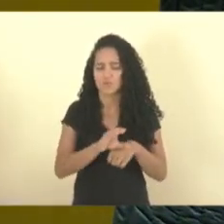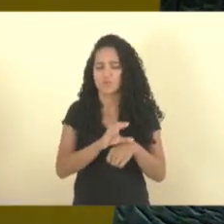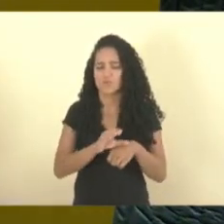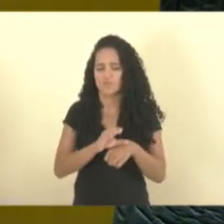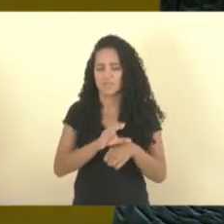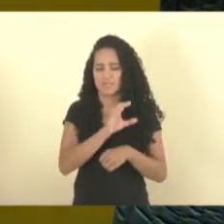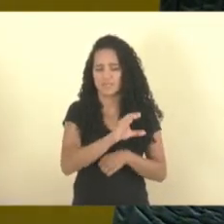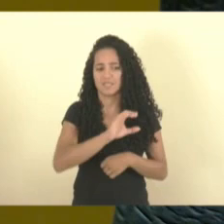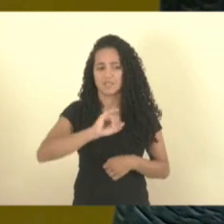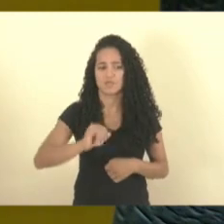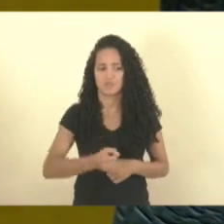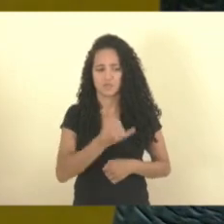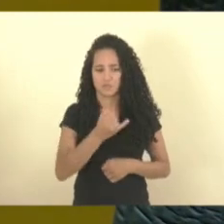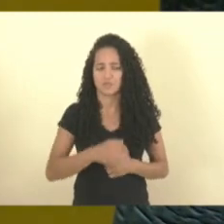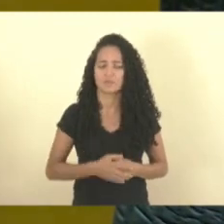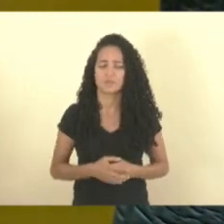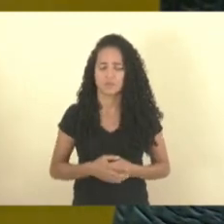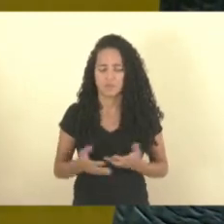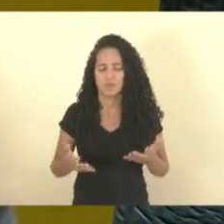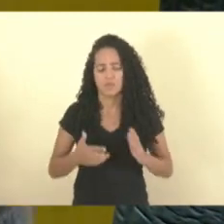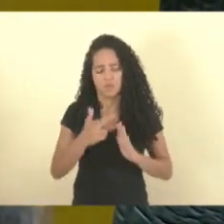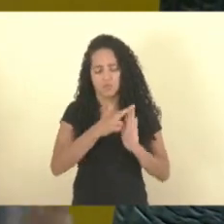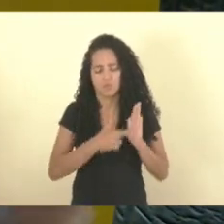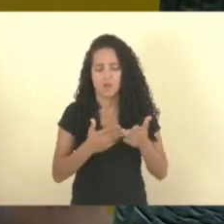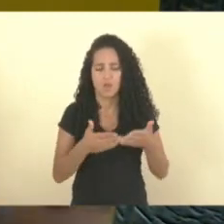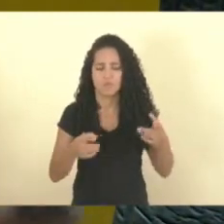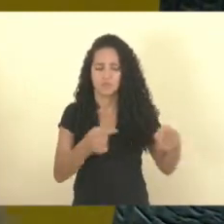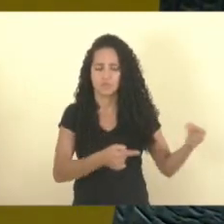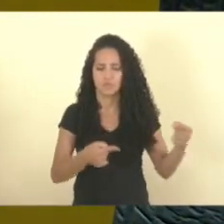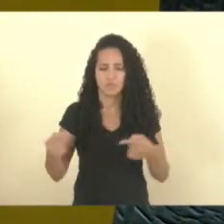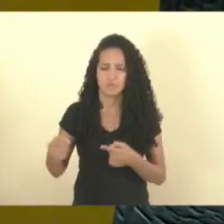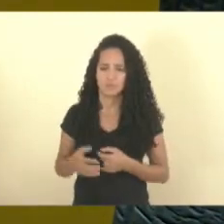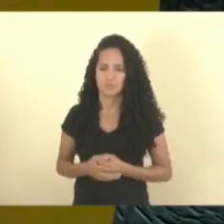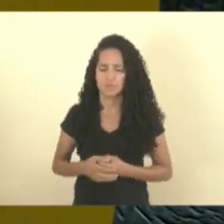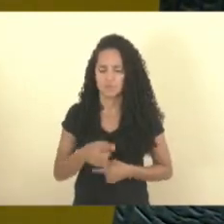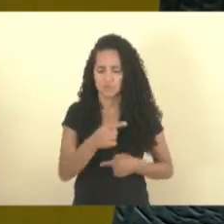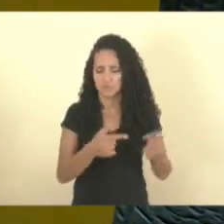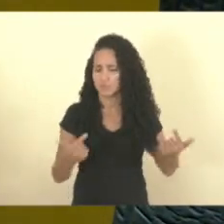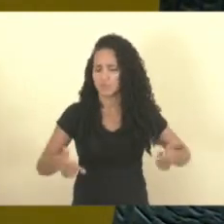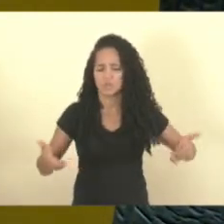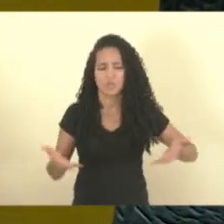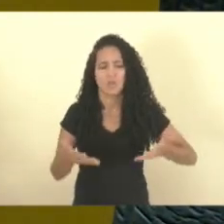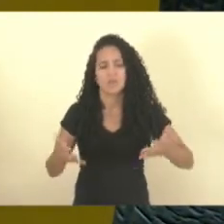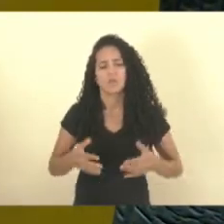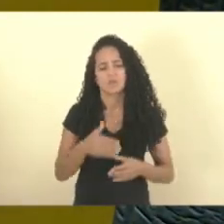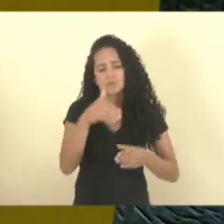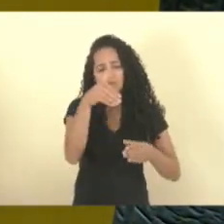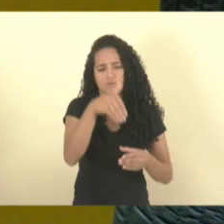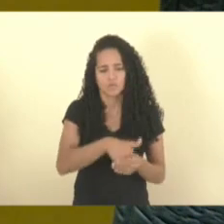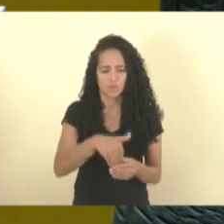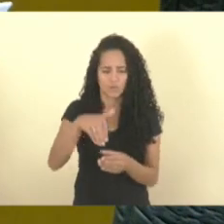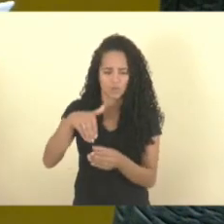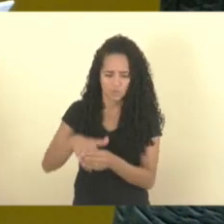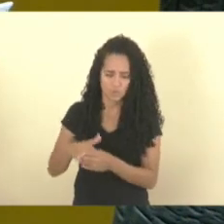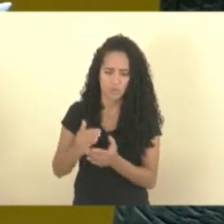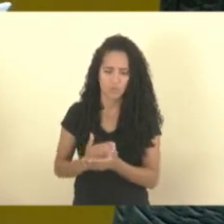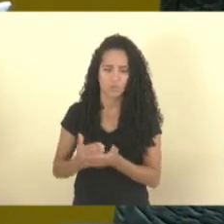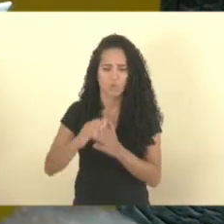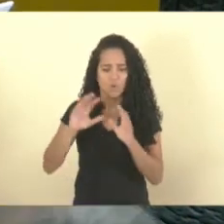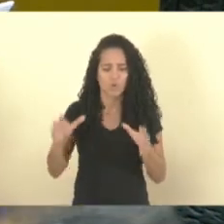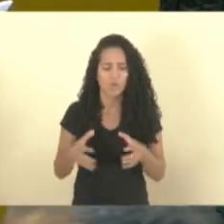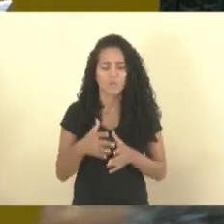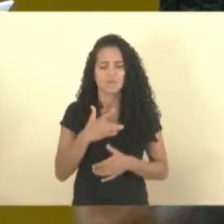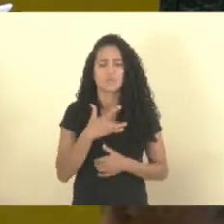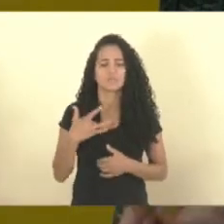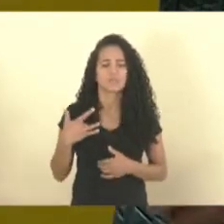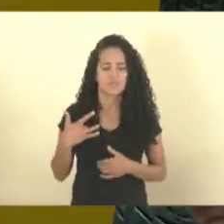e Justiça. E eu coloco o meu relatório em discussão. Não havendo quem queira discutir, vou colher os votos, começando pela Comissão de